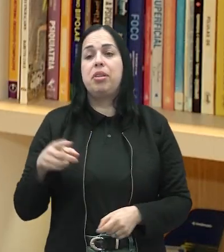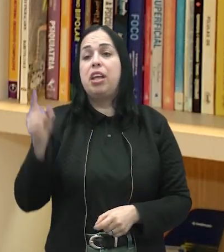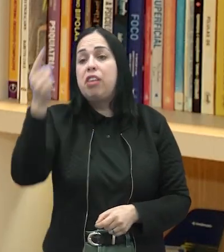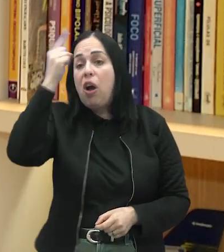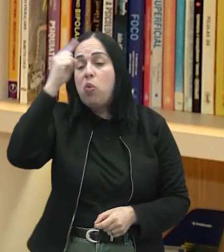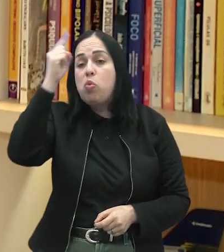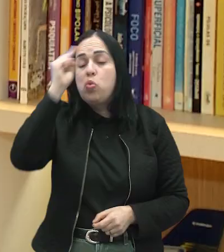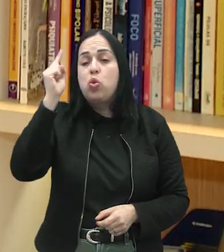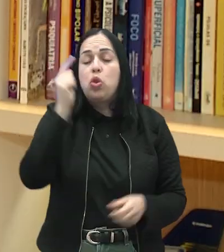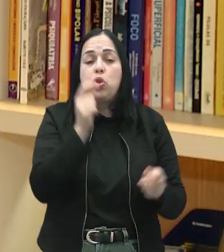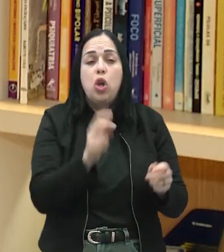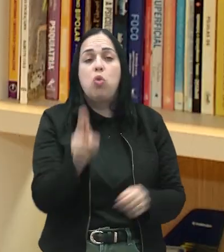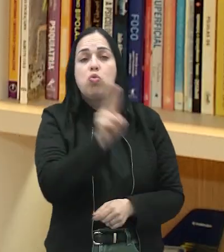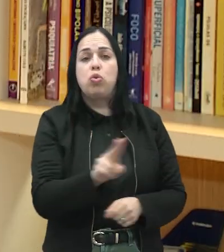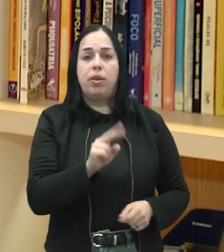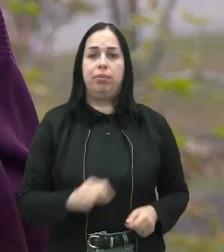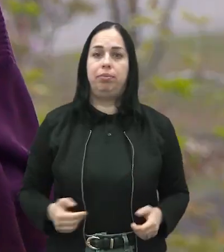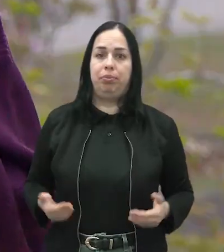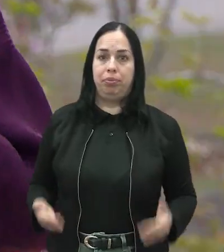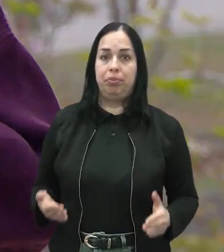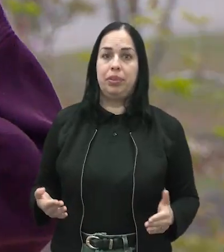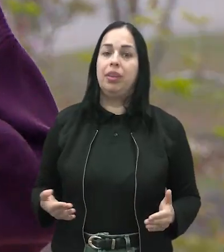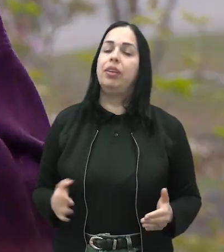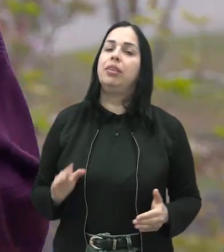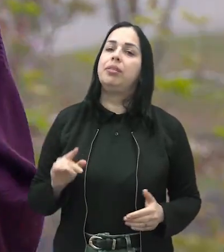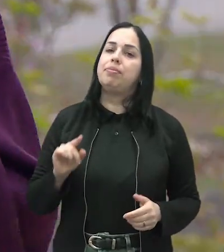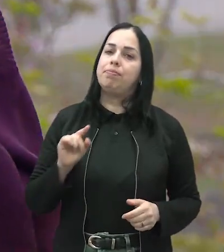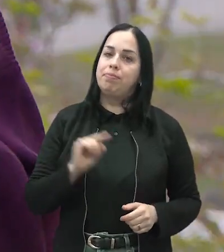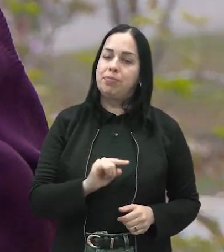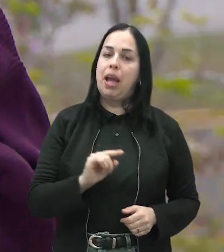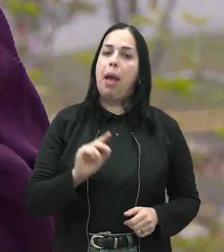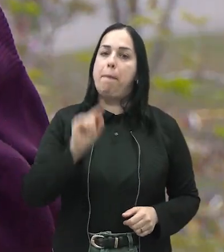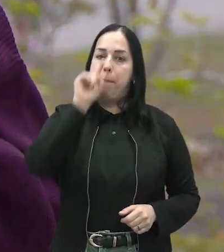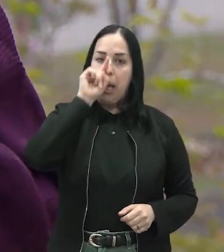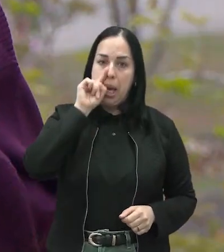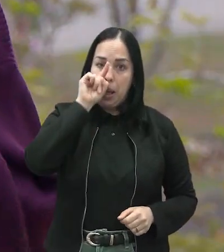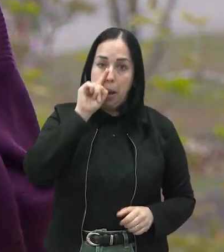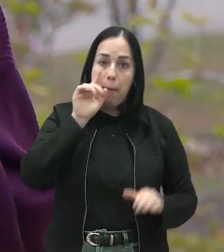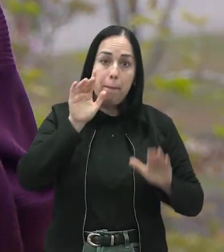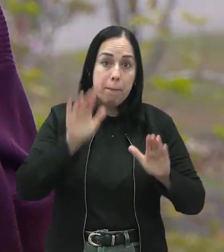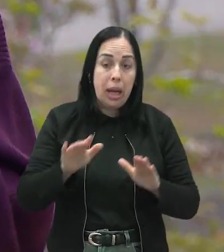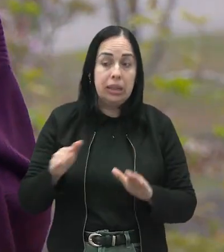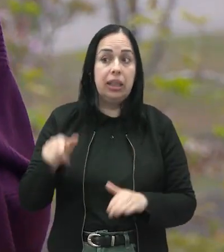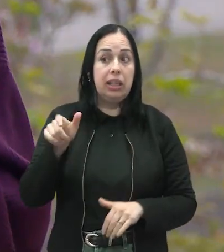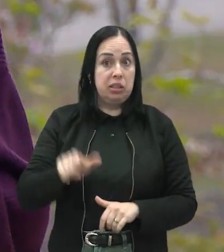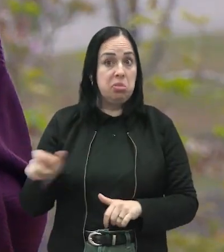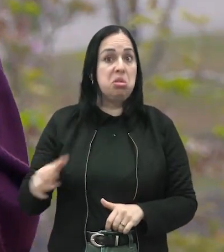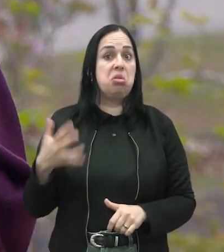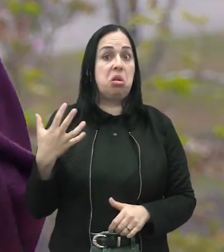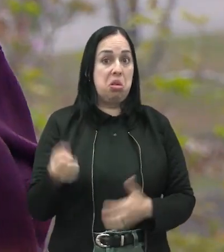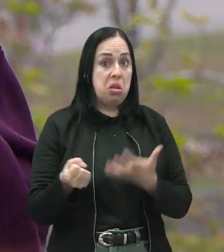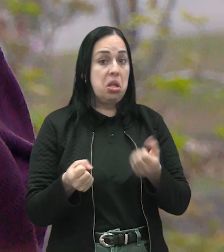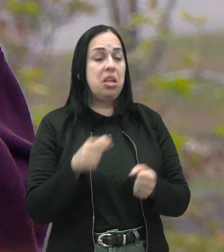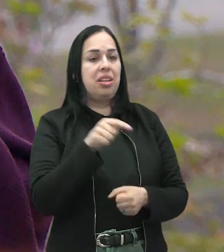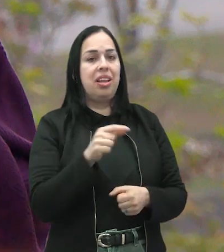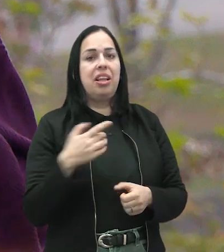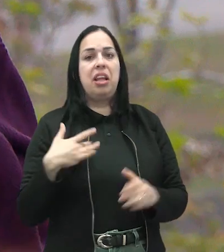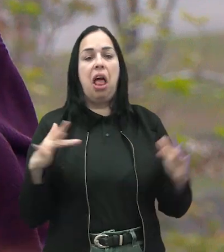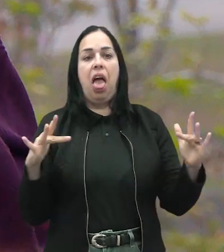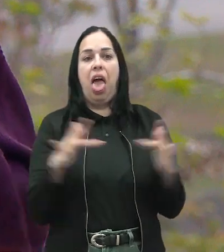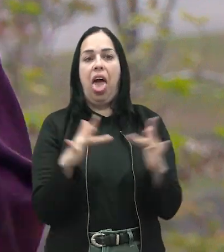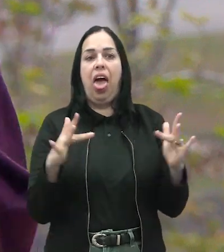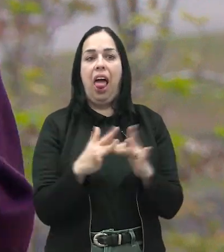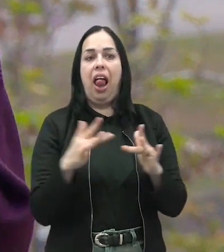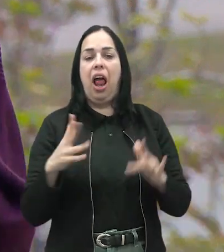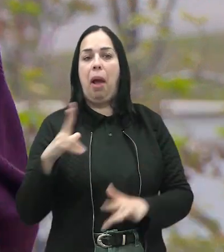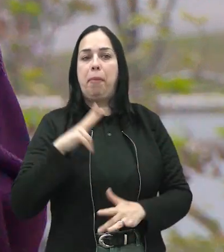usuário crônico, porque ali você é um consumidor. Apesar de todos os riscos, tem cada vez mais gente compartilhando suas